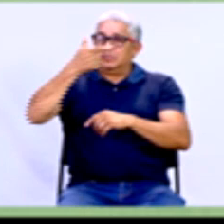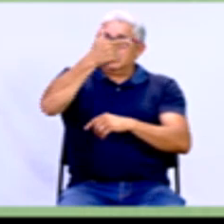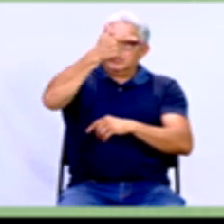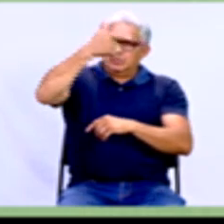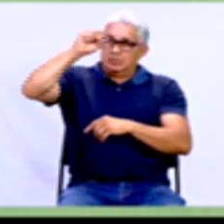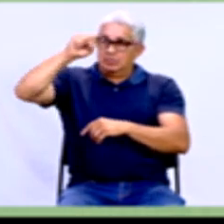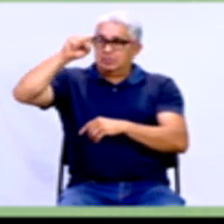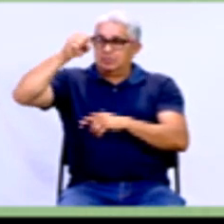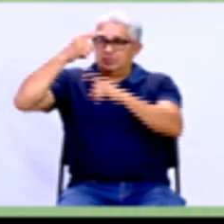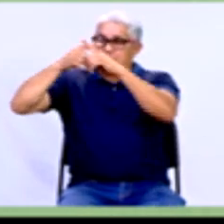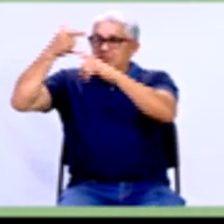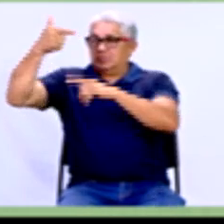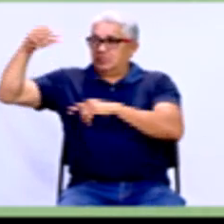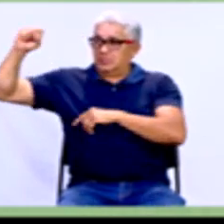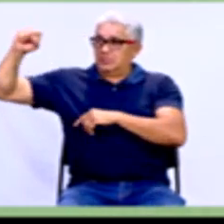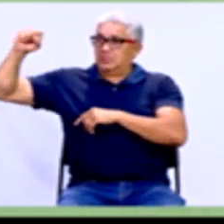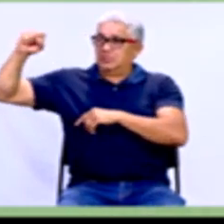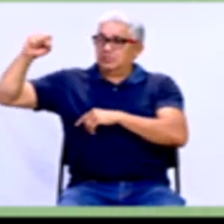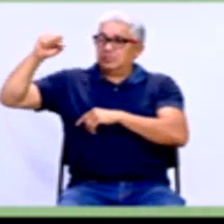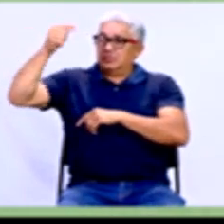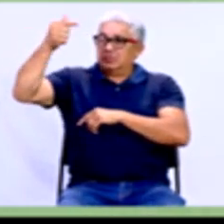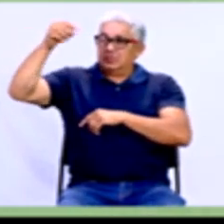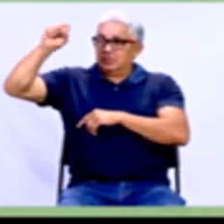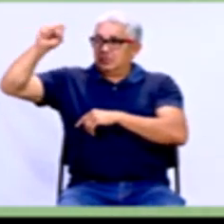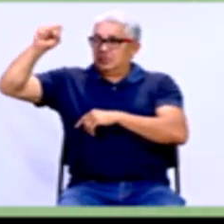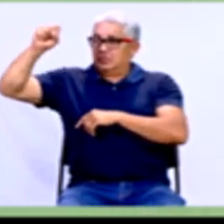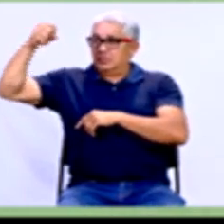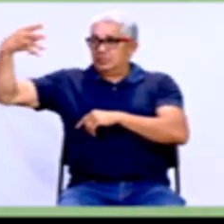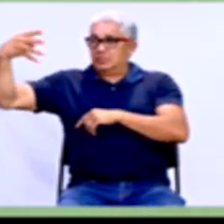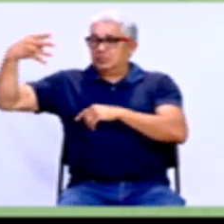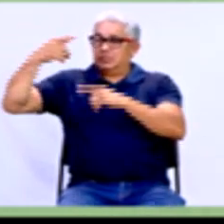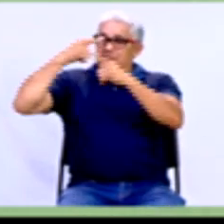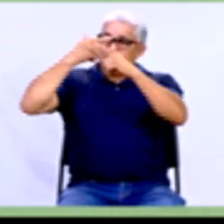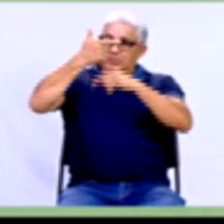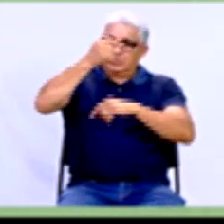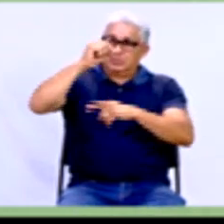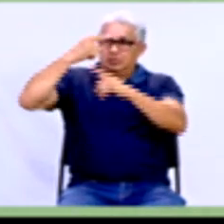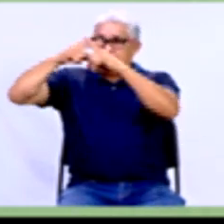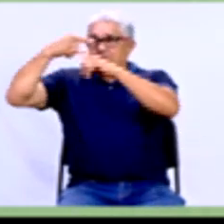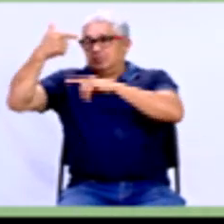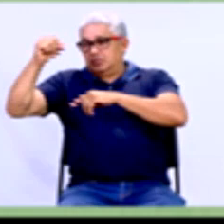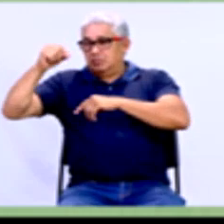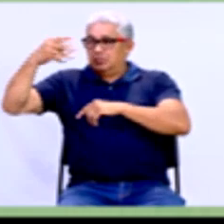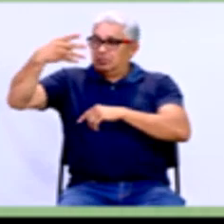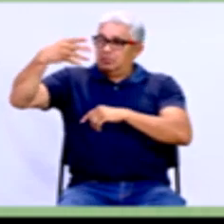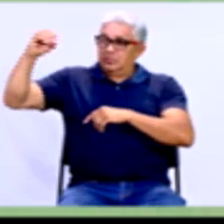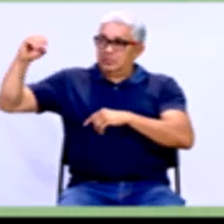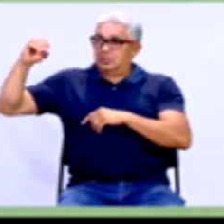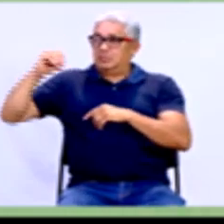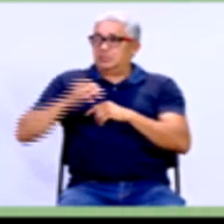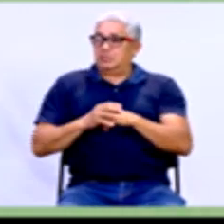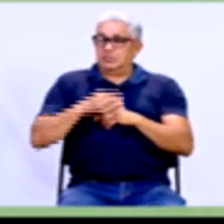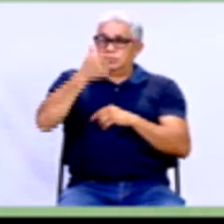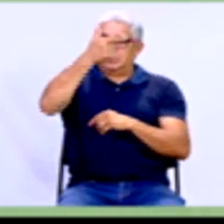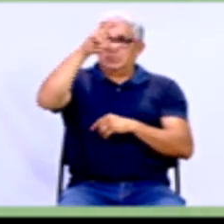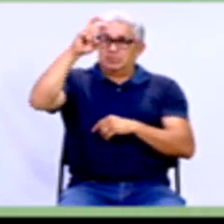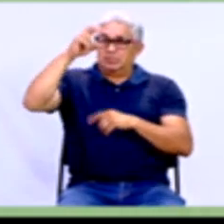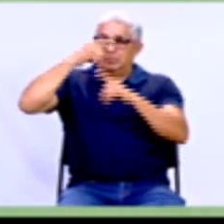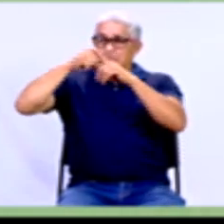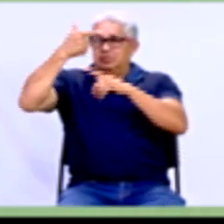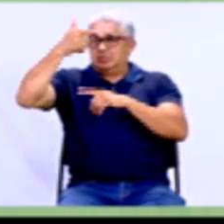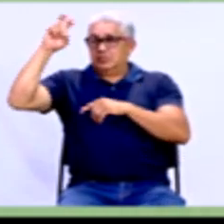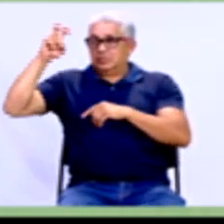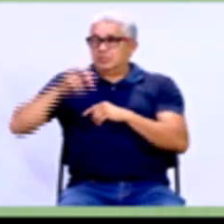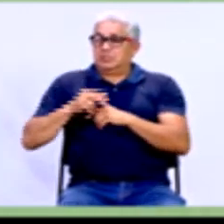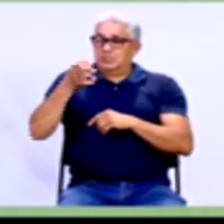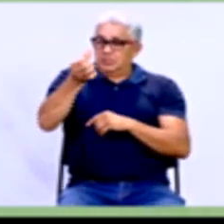28 vezes 28, 784. 20 vezes 20, 400. 25 vezes